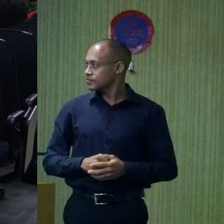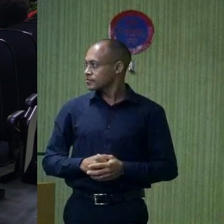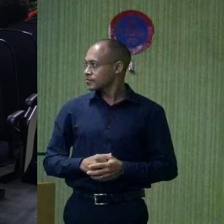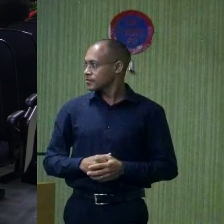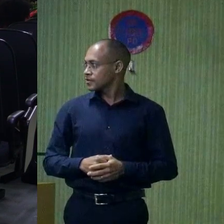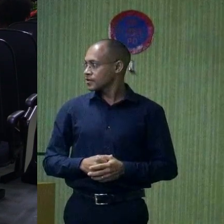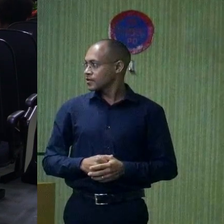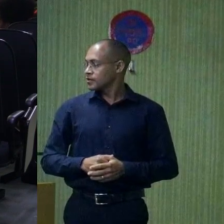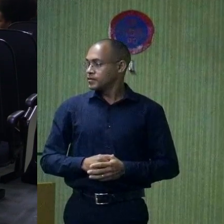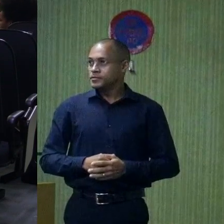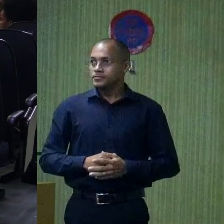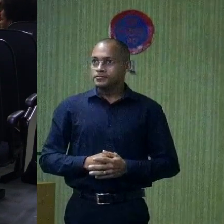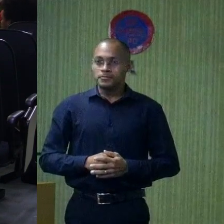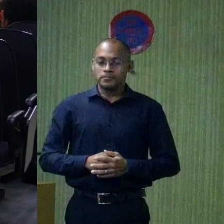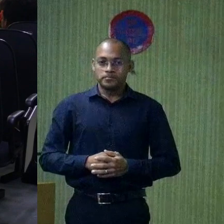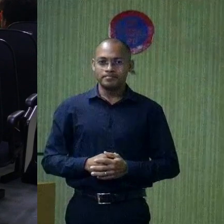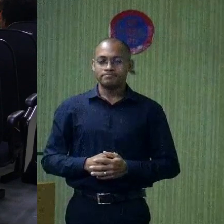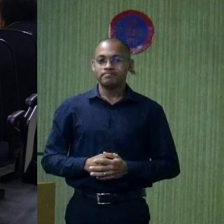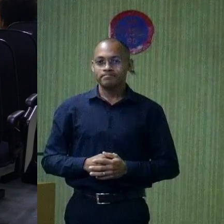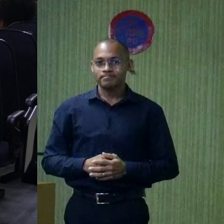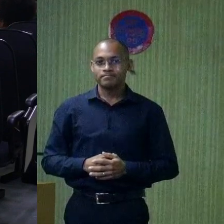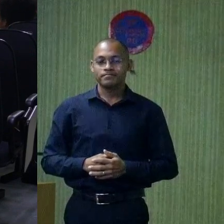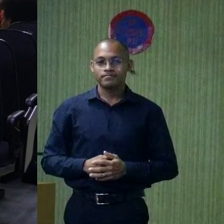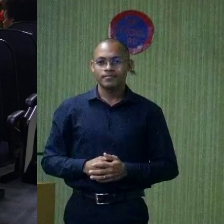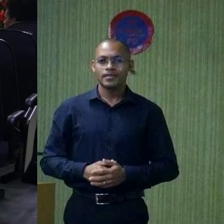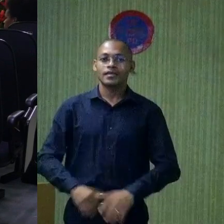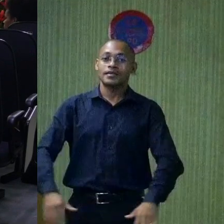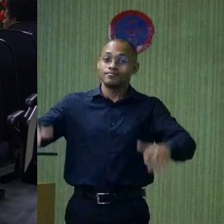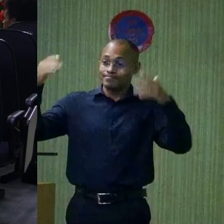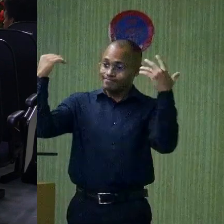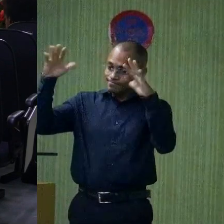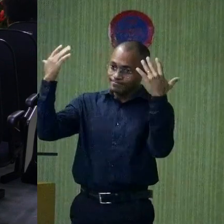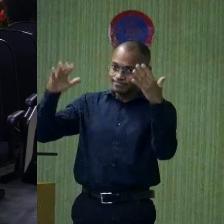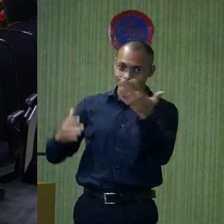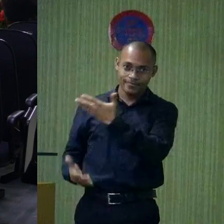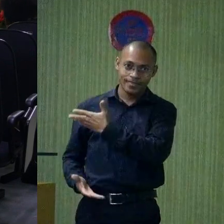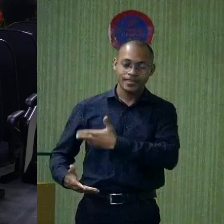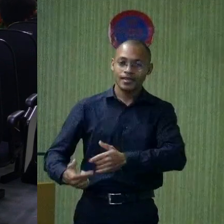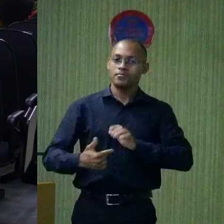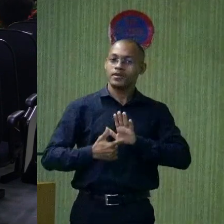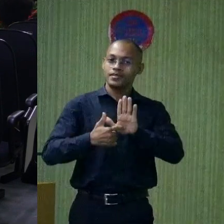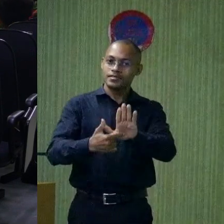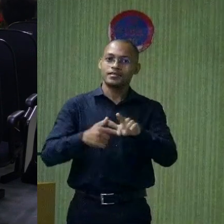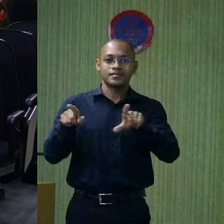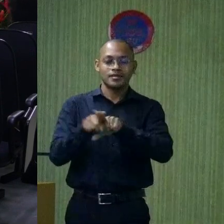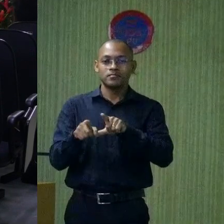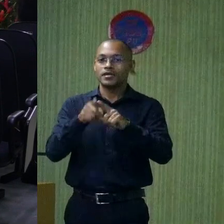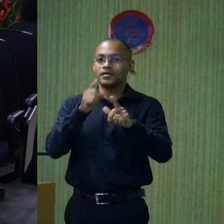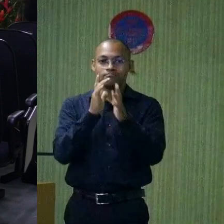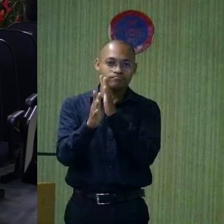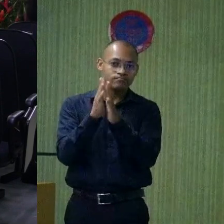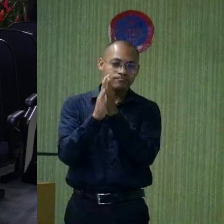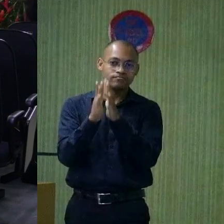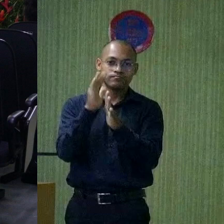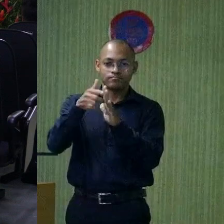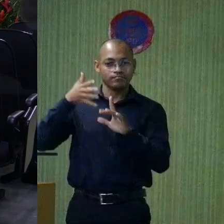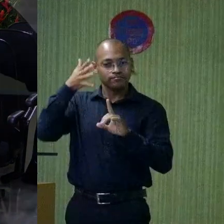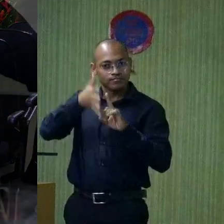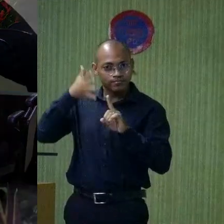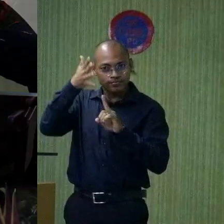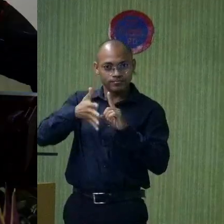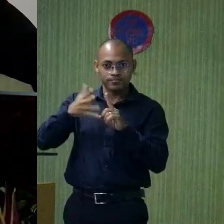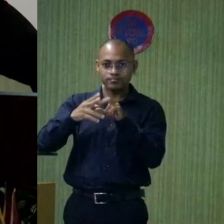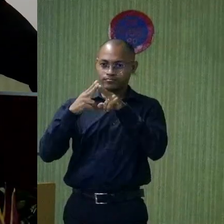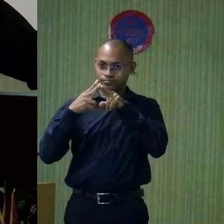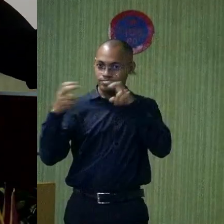paciência pela sua apresentação não só pela sua apresentação Mas pela dinâmica palestrante digital